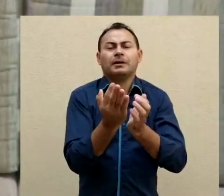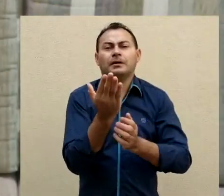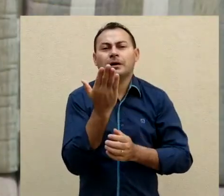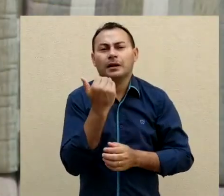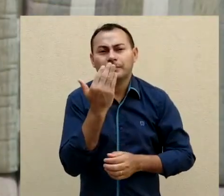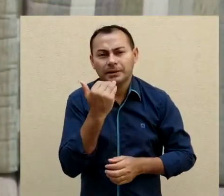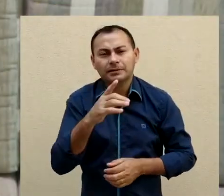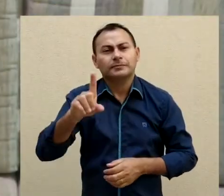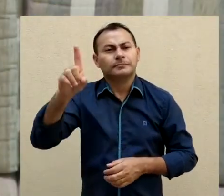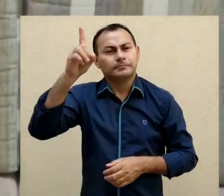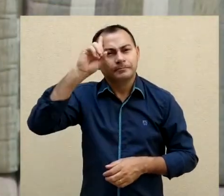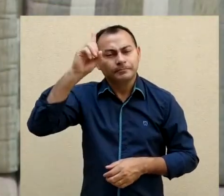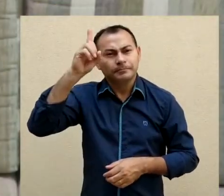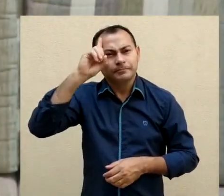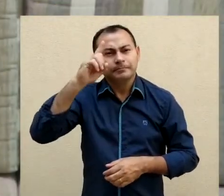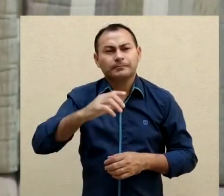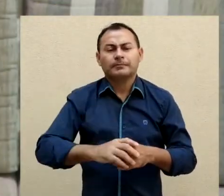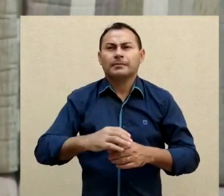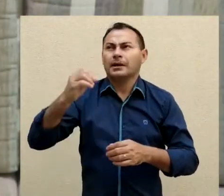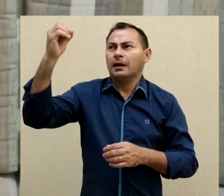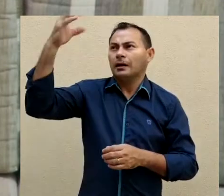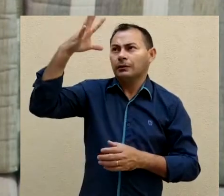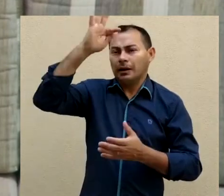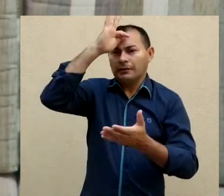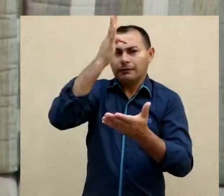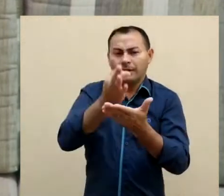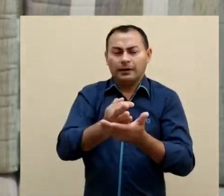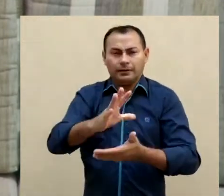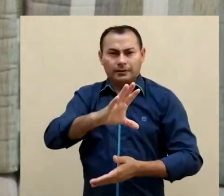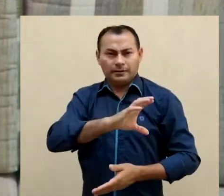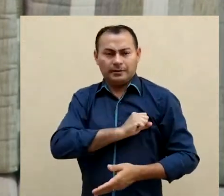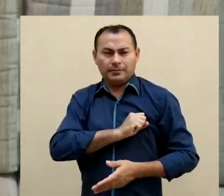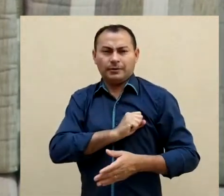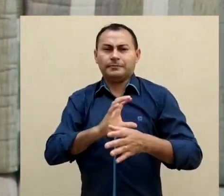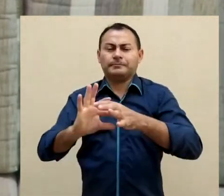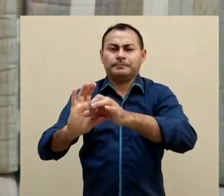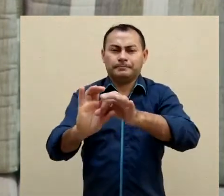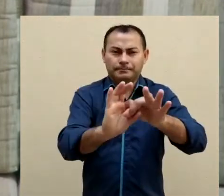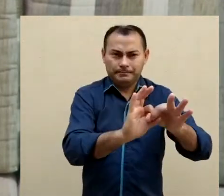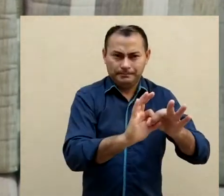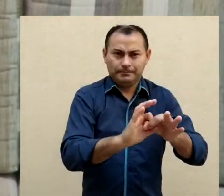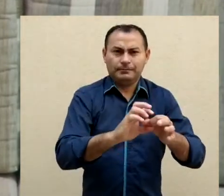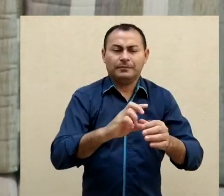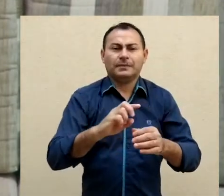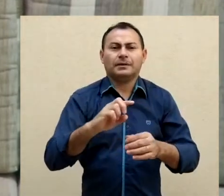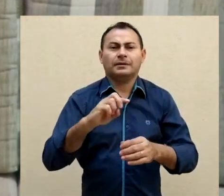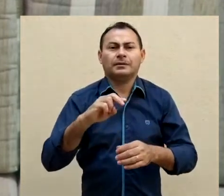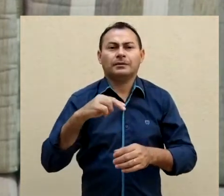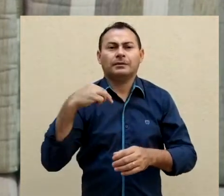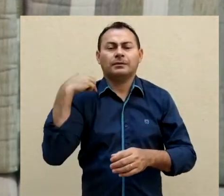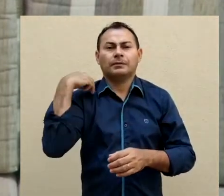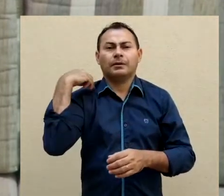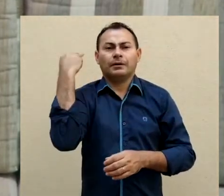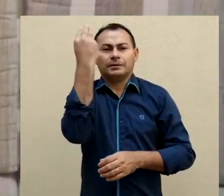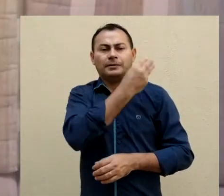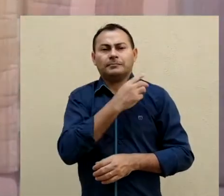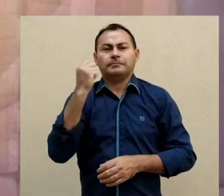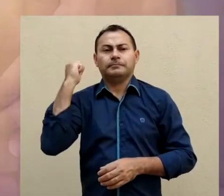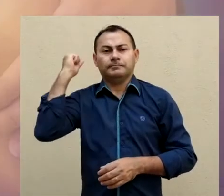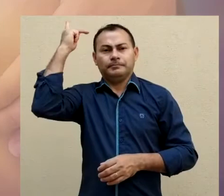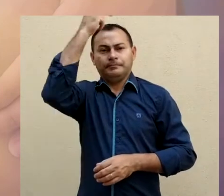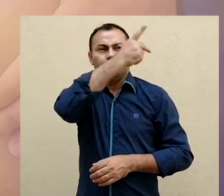o pão de cada dia, à luz da fé e do amor fraterno. Nossa Senhora